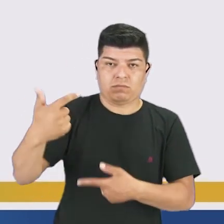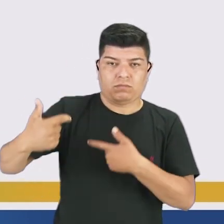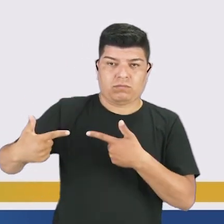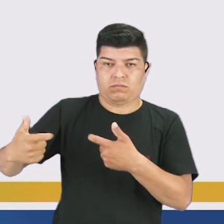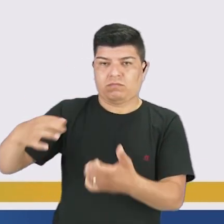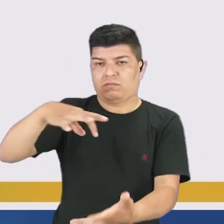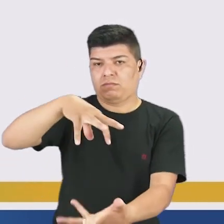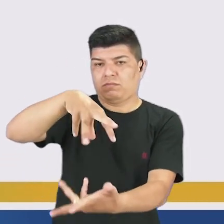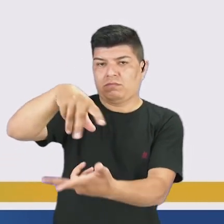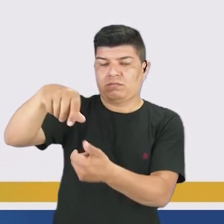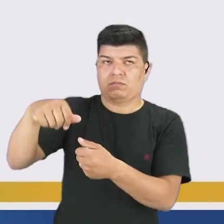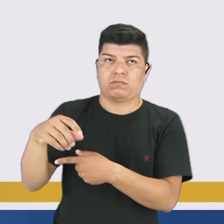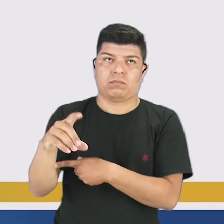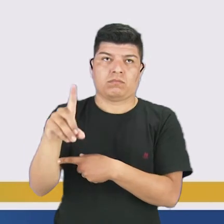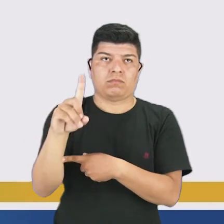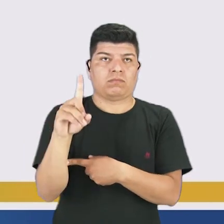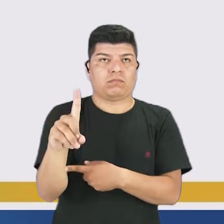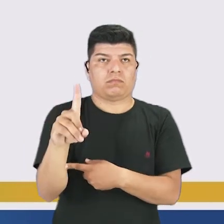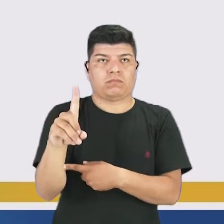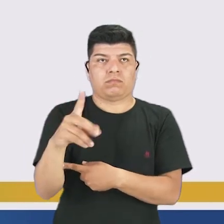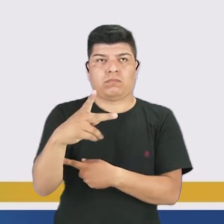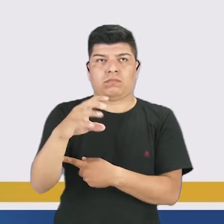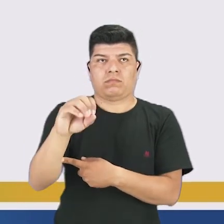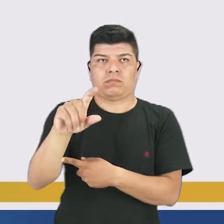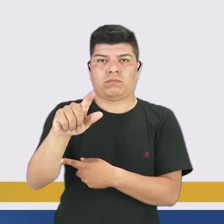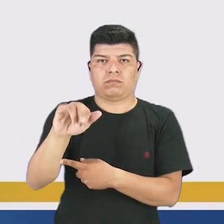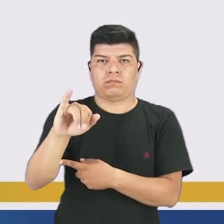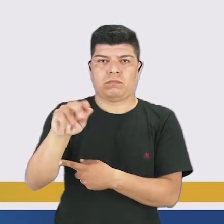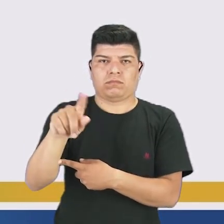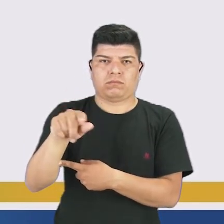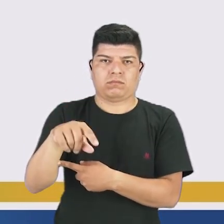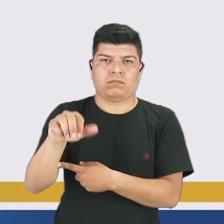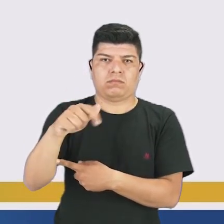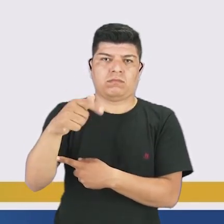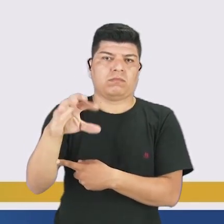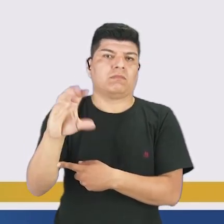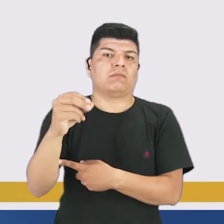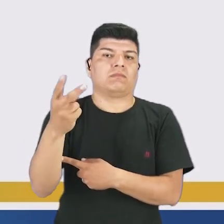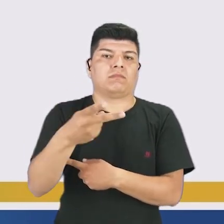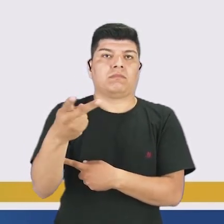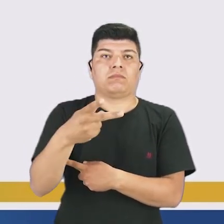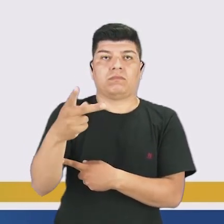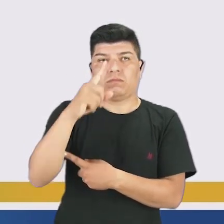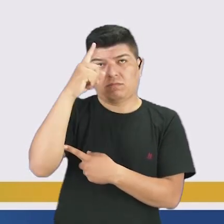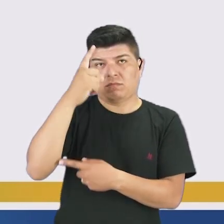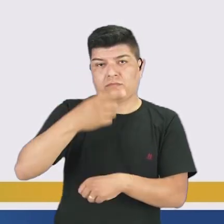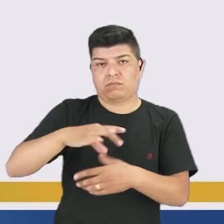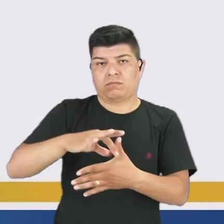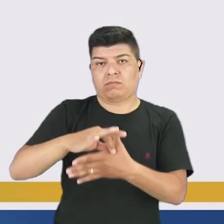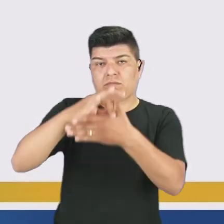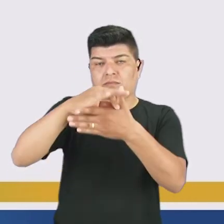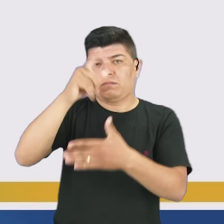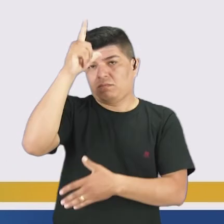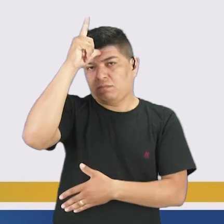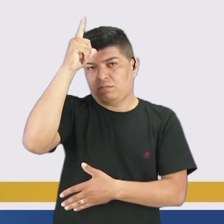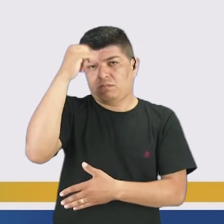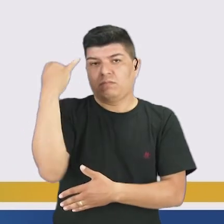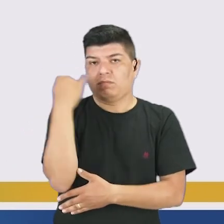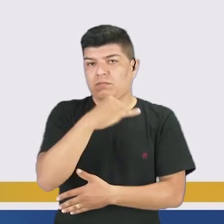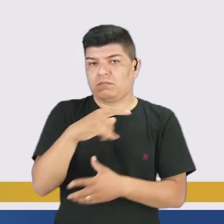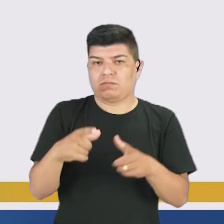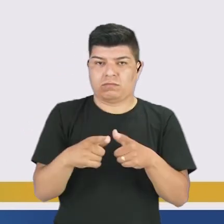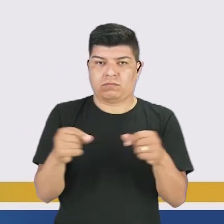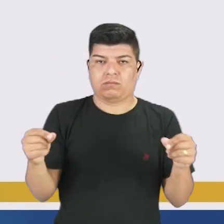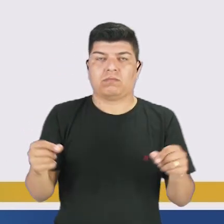Guerra Mundial. Letra D, polarização do mundo em dois blocos liderados pela Alemanha, Itália e